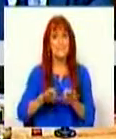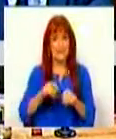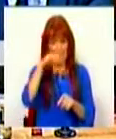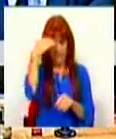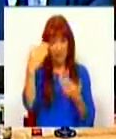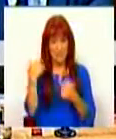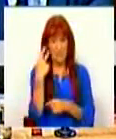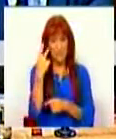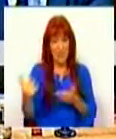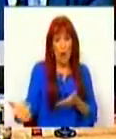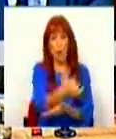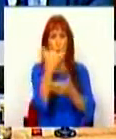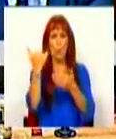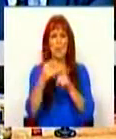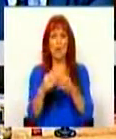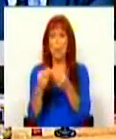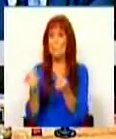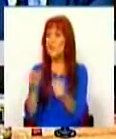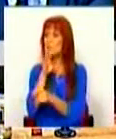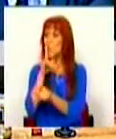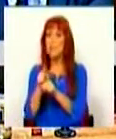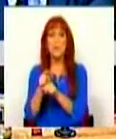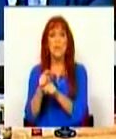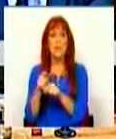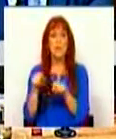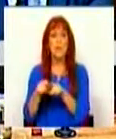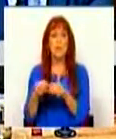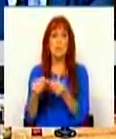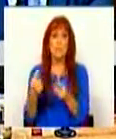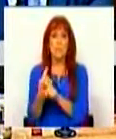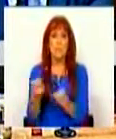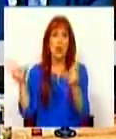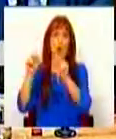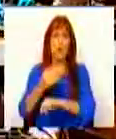passado, recuperar o material e adquirir novo material. Muito obrigado, Sr. Deputado.